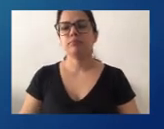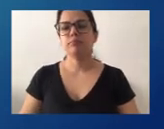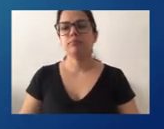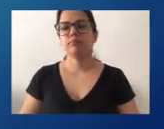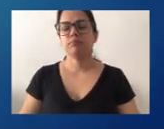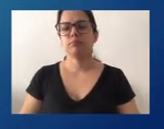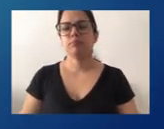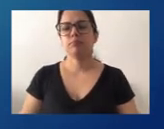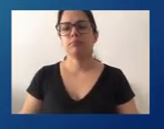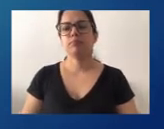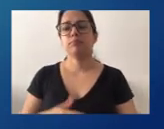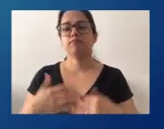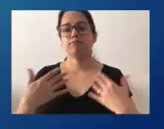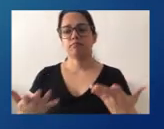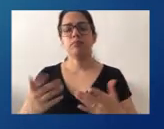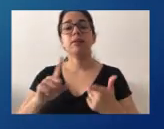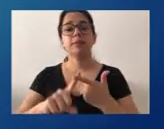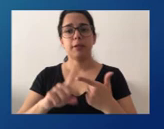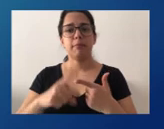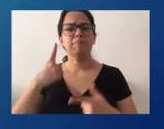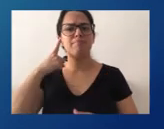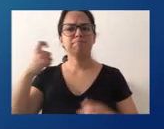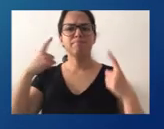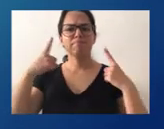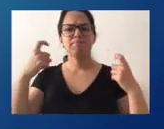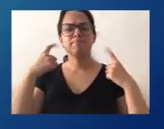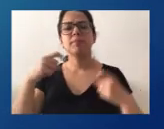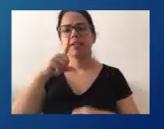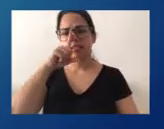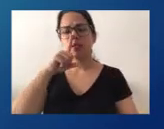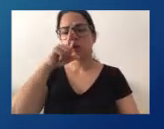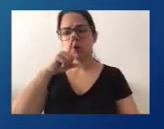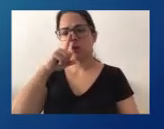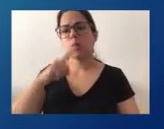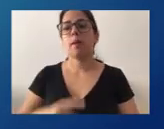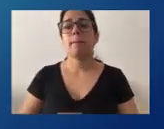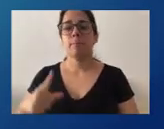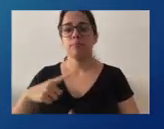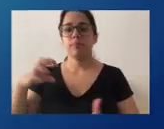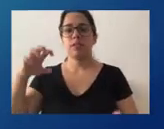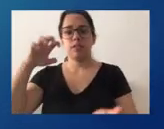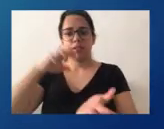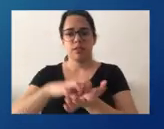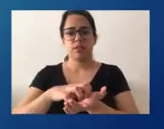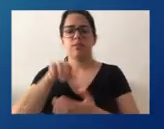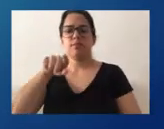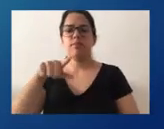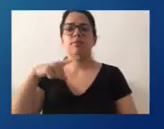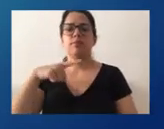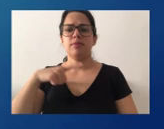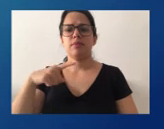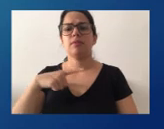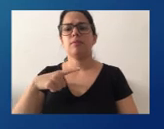Bem, os ruídos também são riscos físicos, os setores que apresentam esse tipo de risco são centrais de compressão